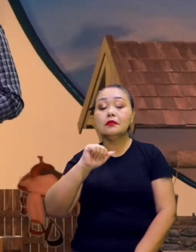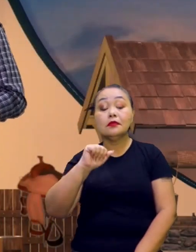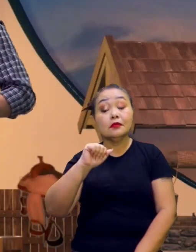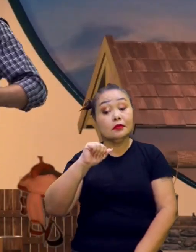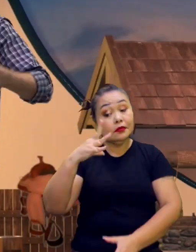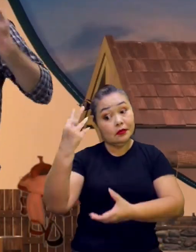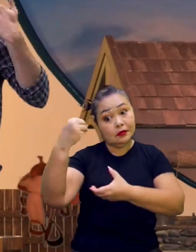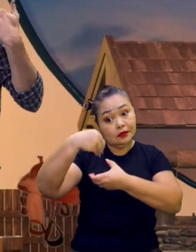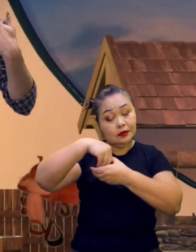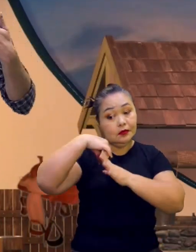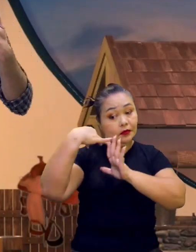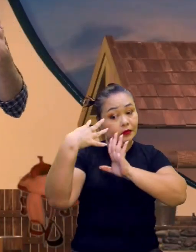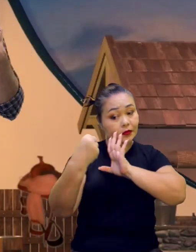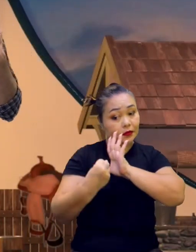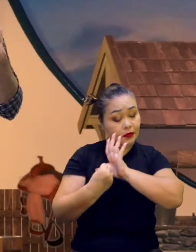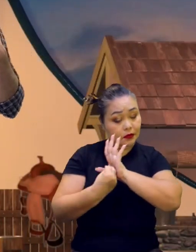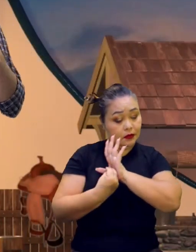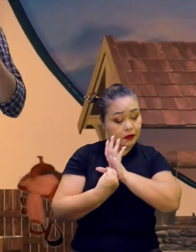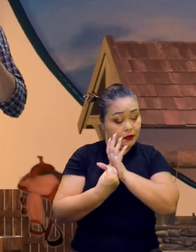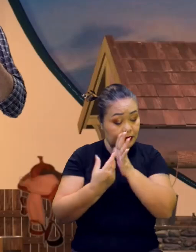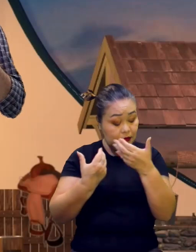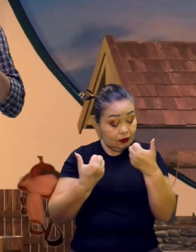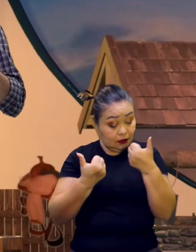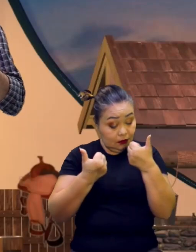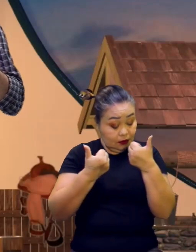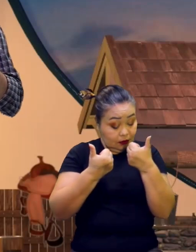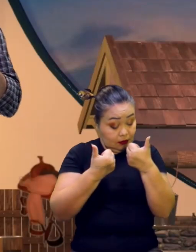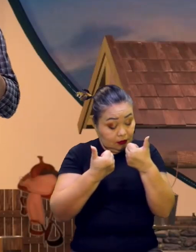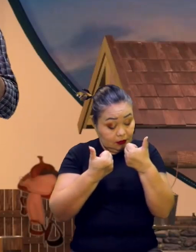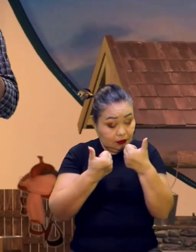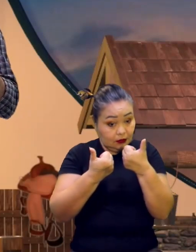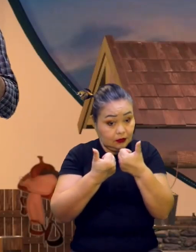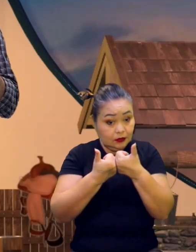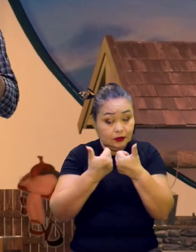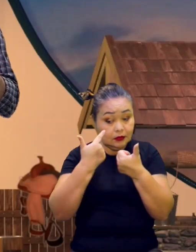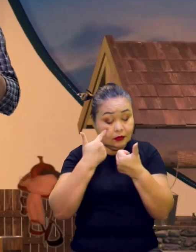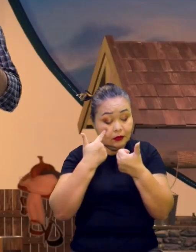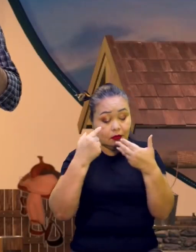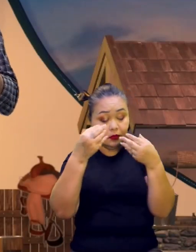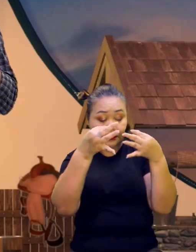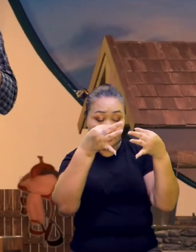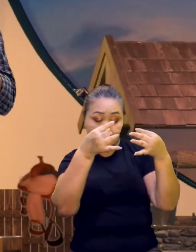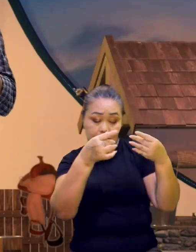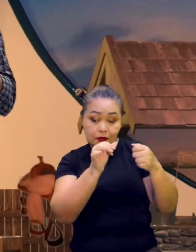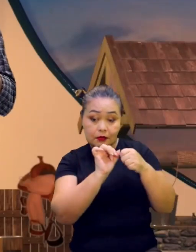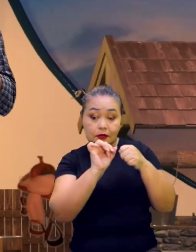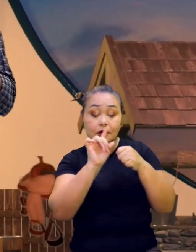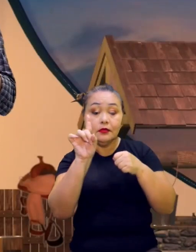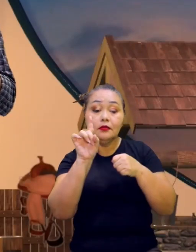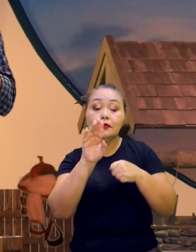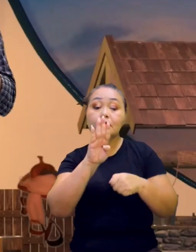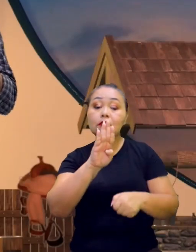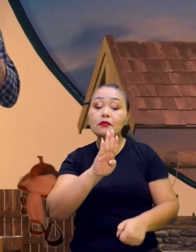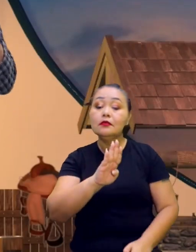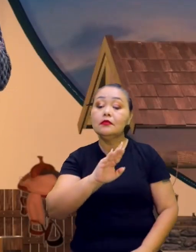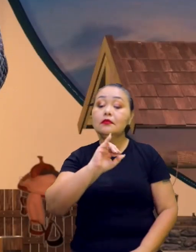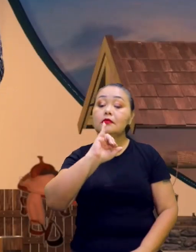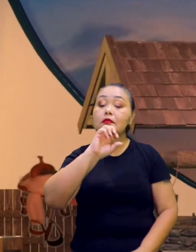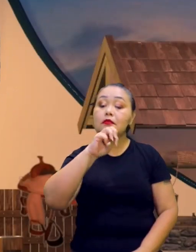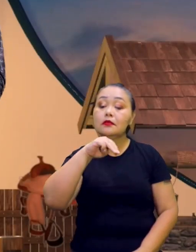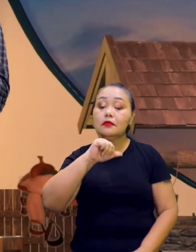amazônico, que nas próximas aulas nós vamos ver as suas peculiaridades. Esse bioma ele é constituído